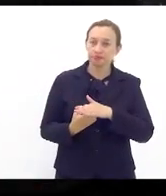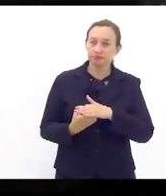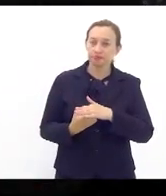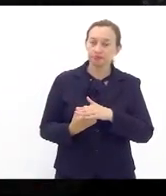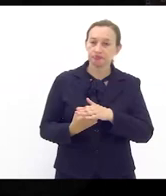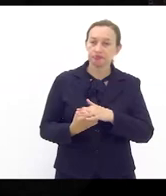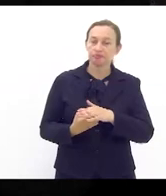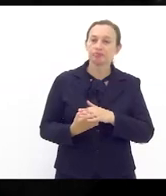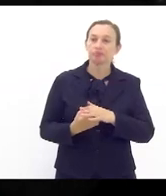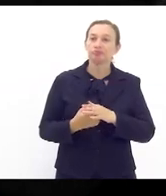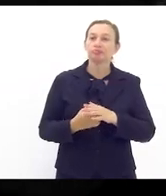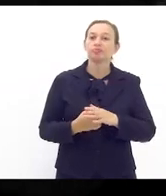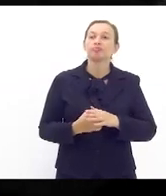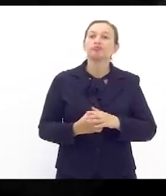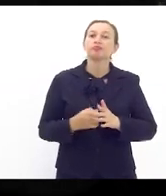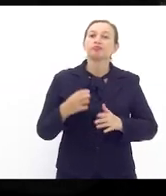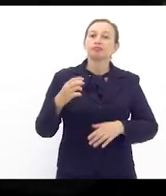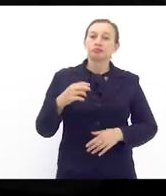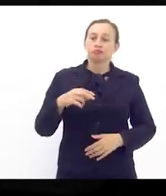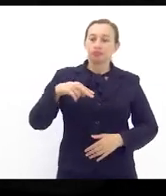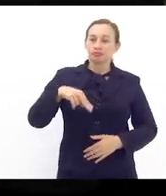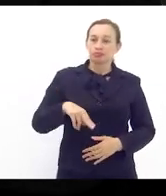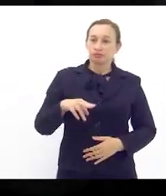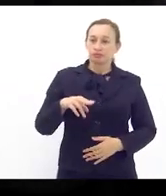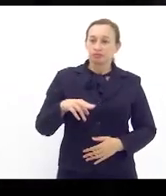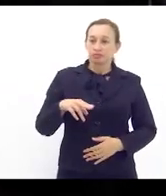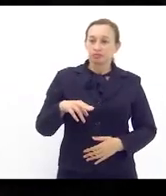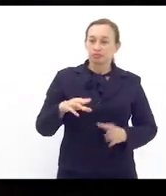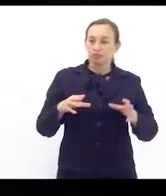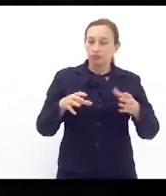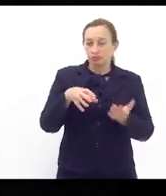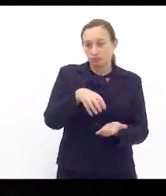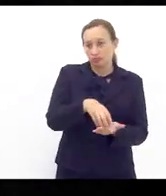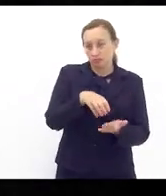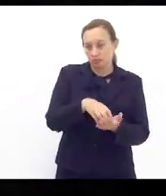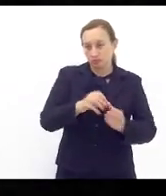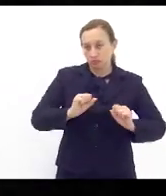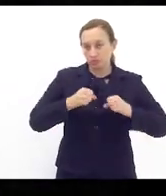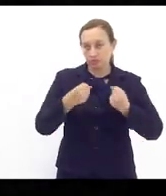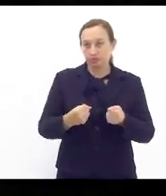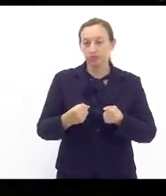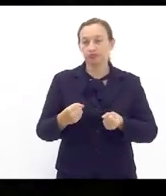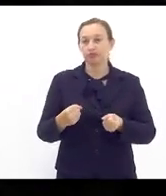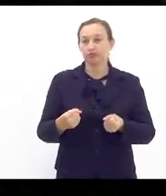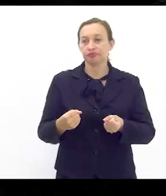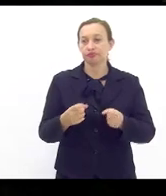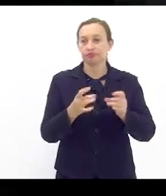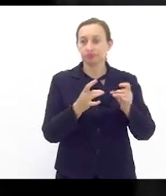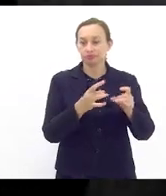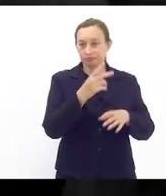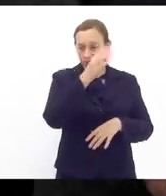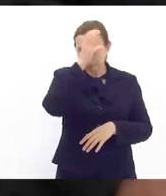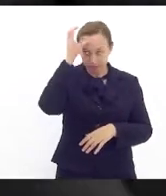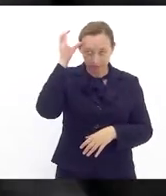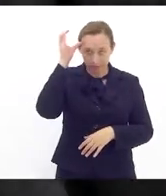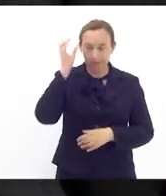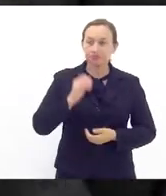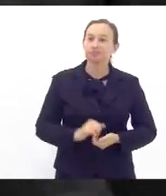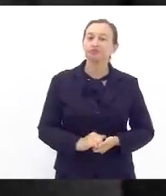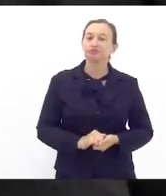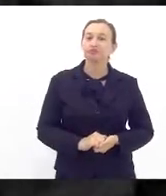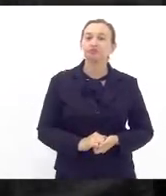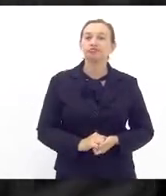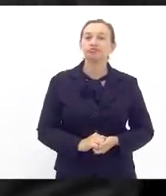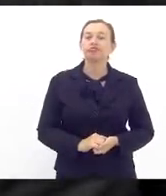o núcleo de Defesa do Consumidor ele faz uma atuação extrajudicial e no âmbito coletivo a Defensoria Pública que através da coordenação